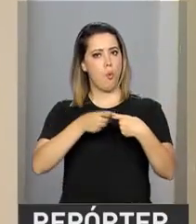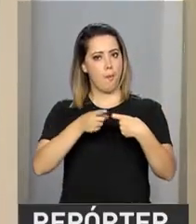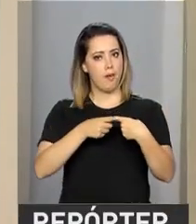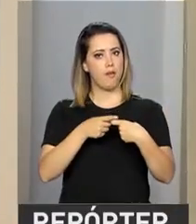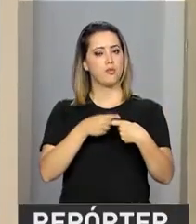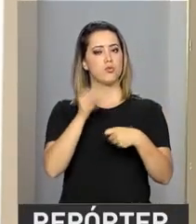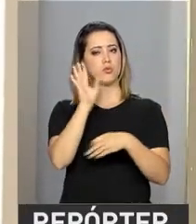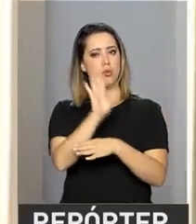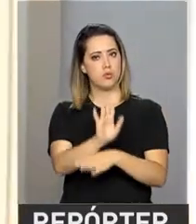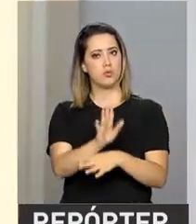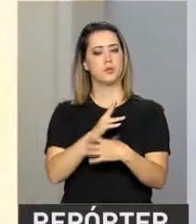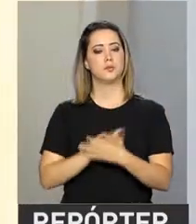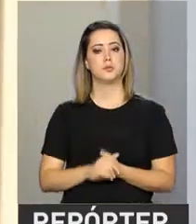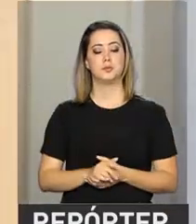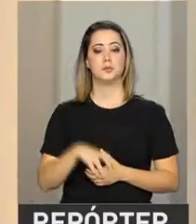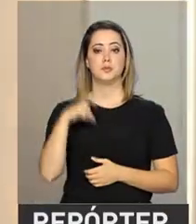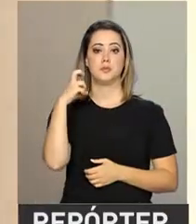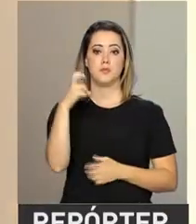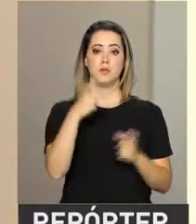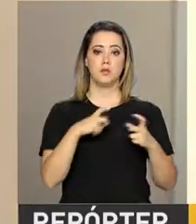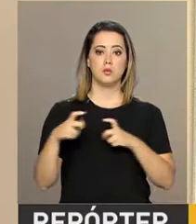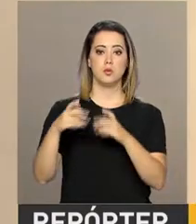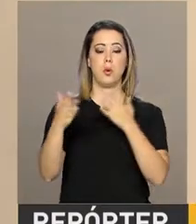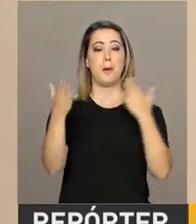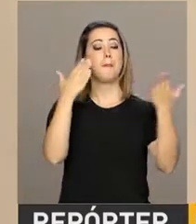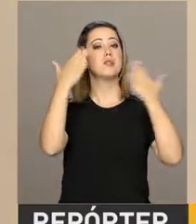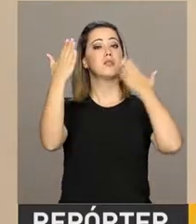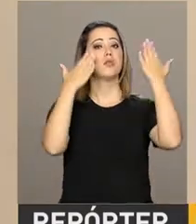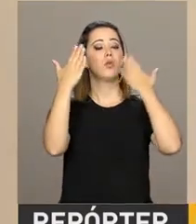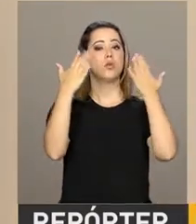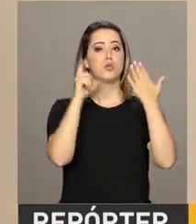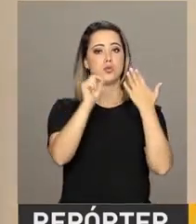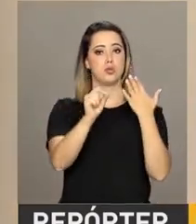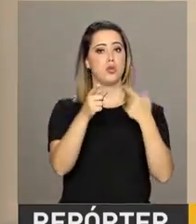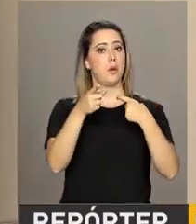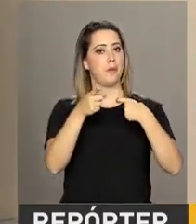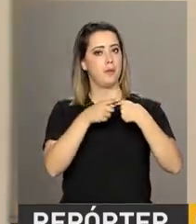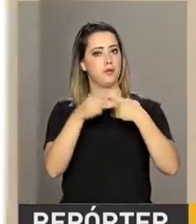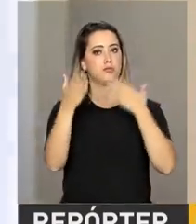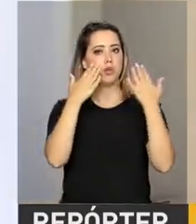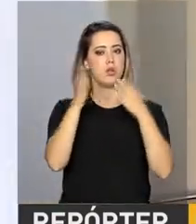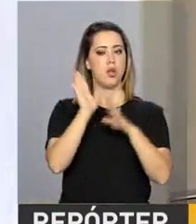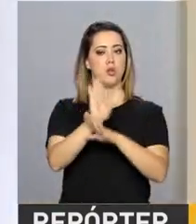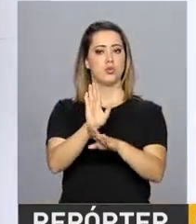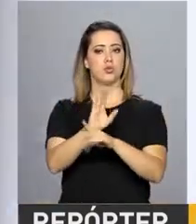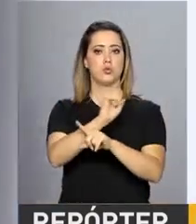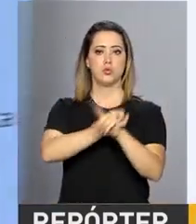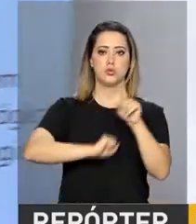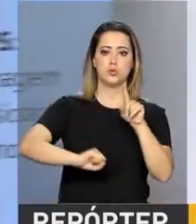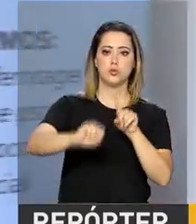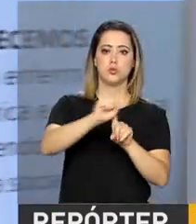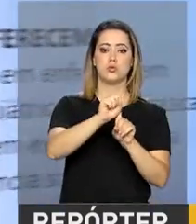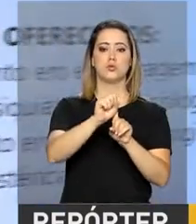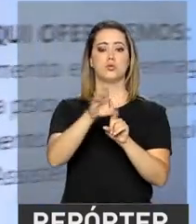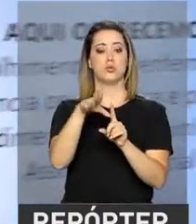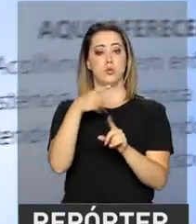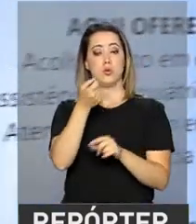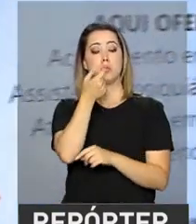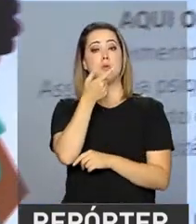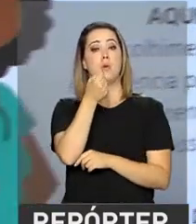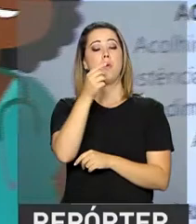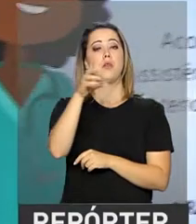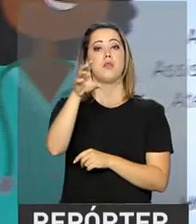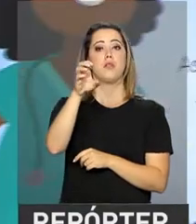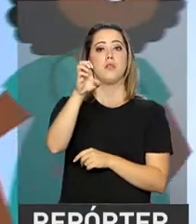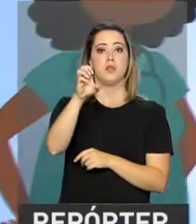5 ambulatórios com atendimento nas áreas de psicologia, psiquiatria, assistência social e endocrinologia. O espaço conta